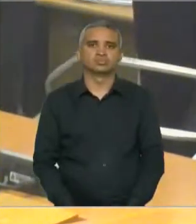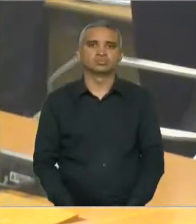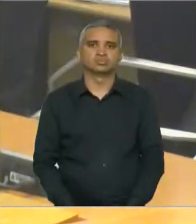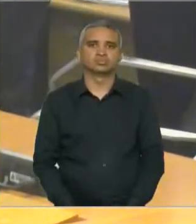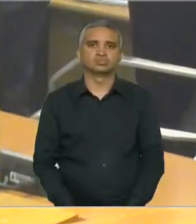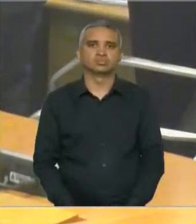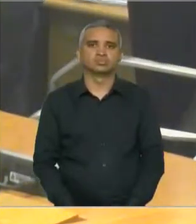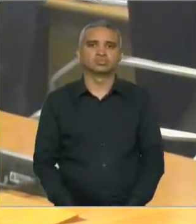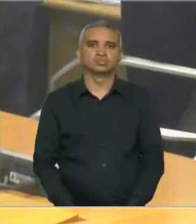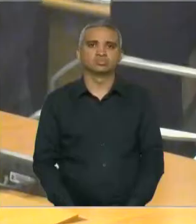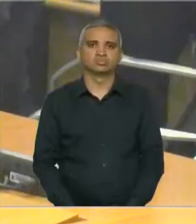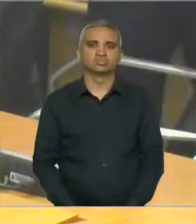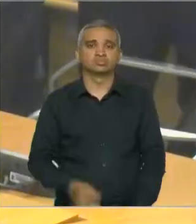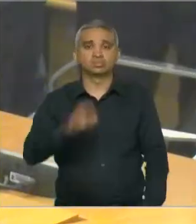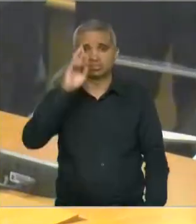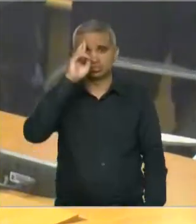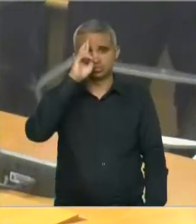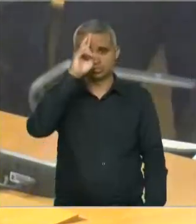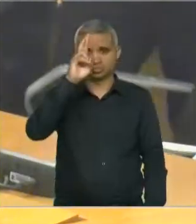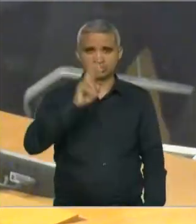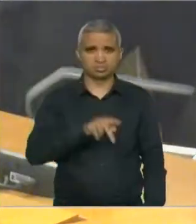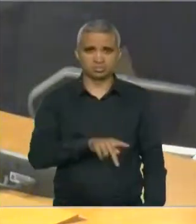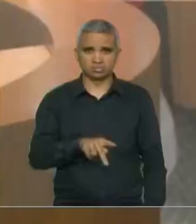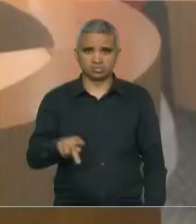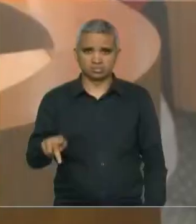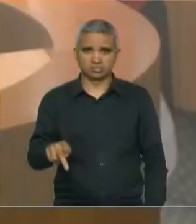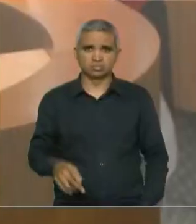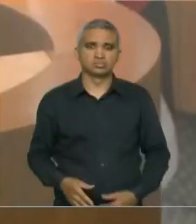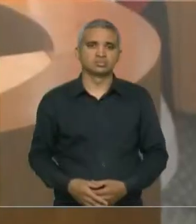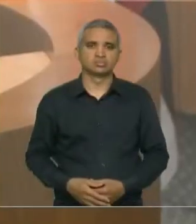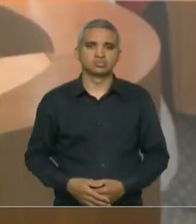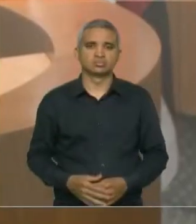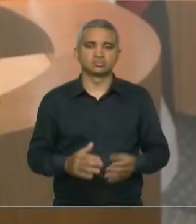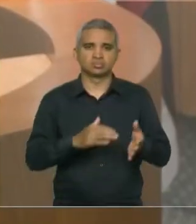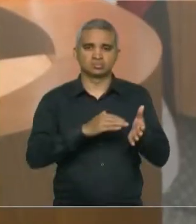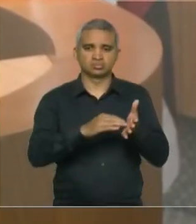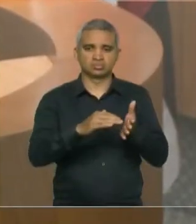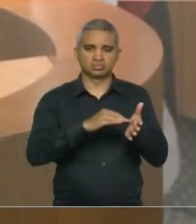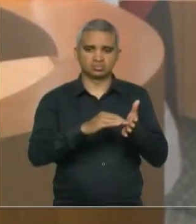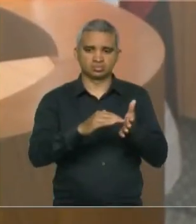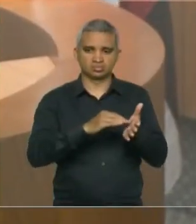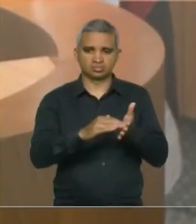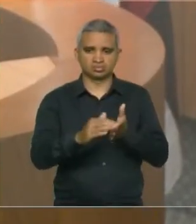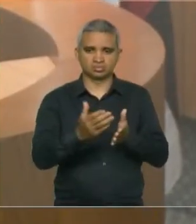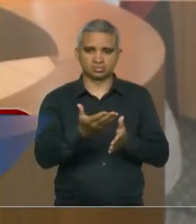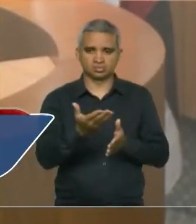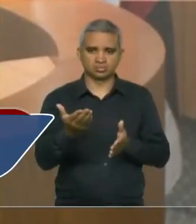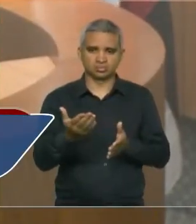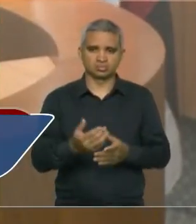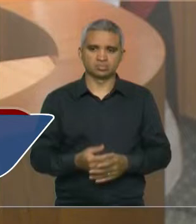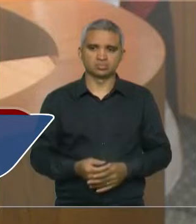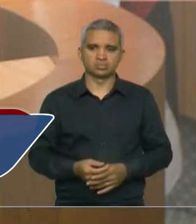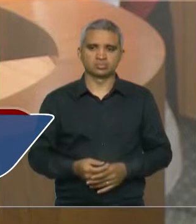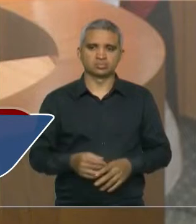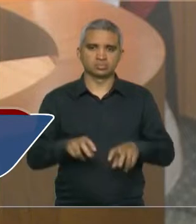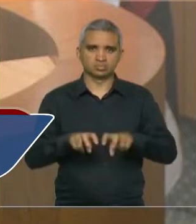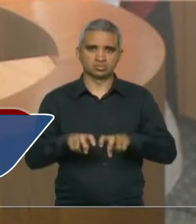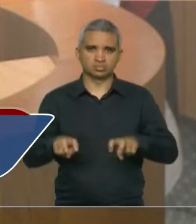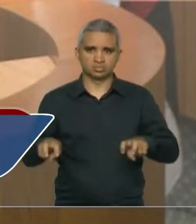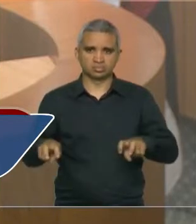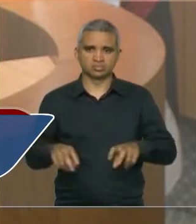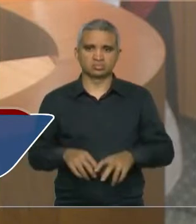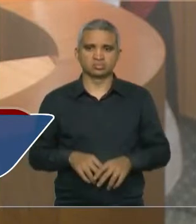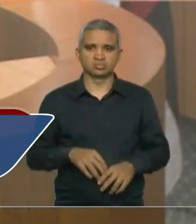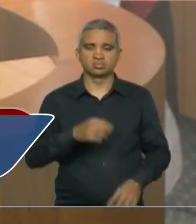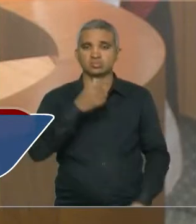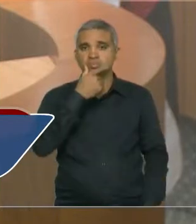Senhor presidente, senhores secretários presentes à mesa, deputados e